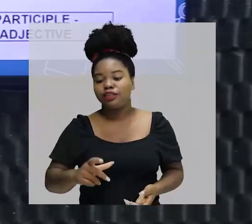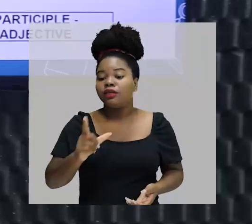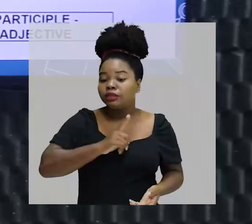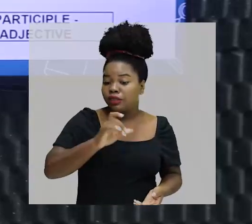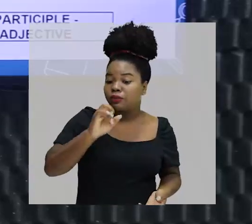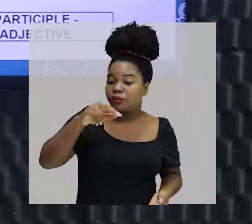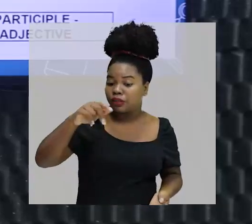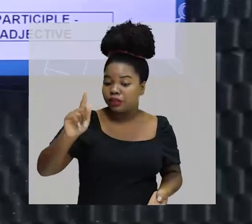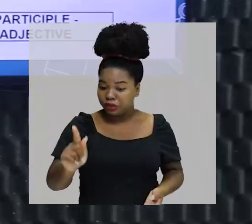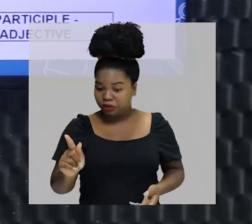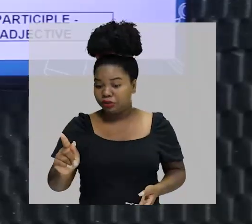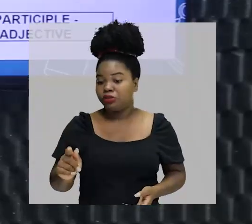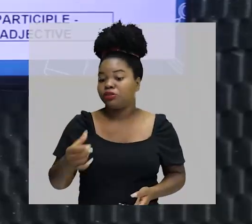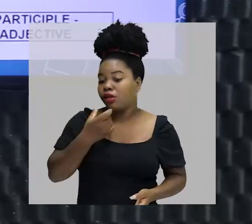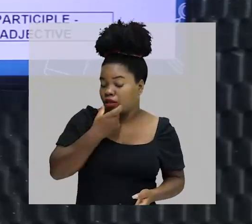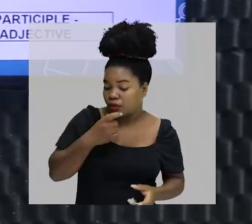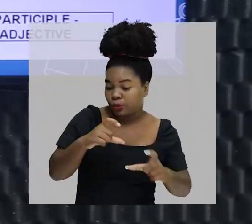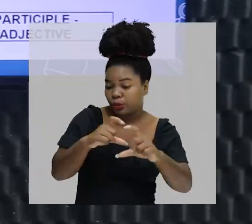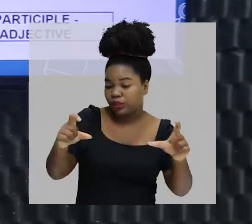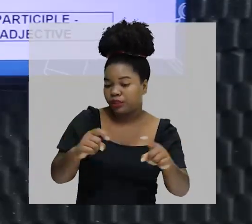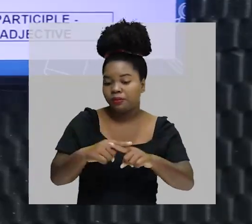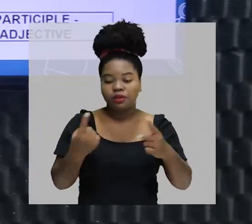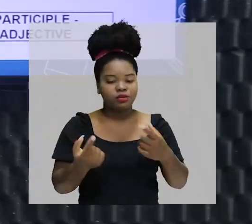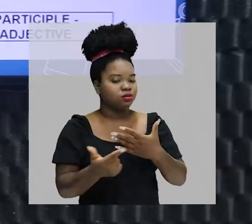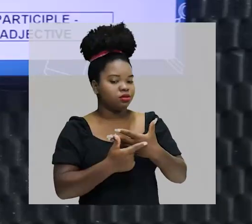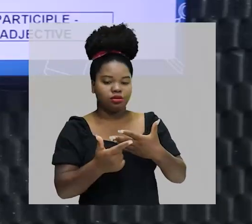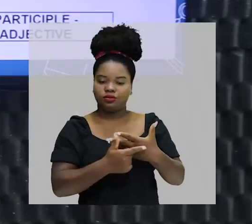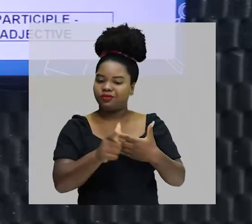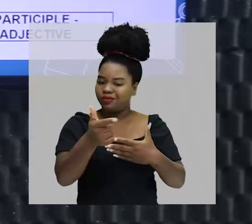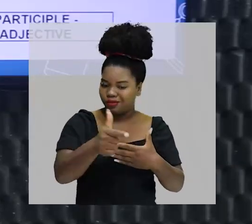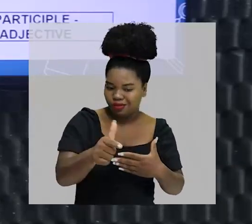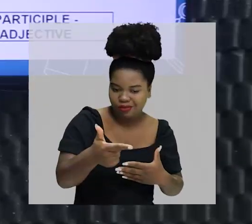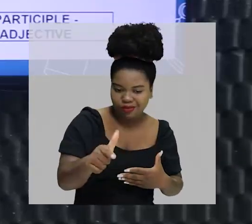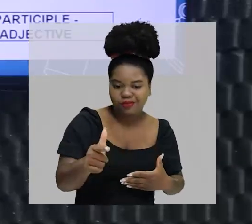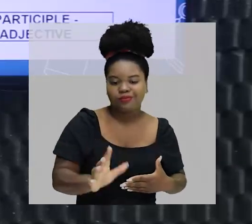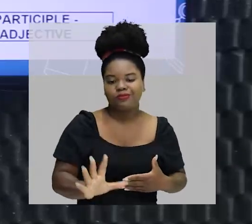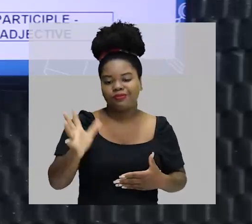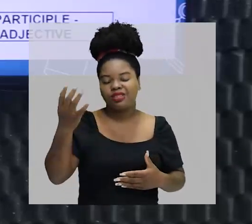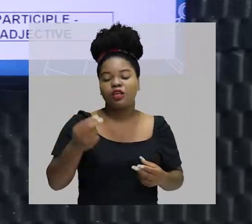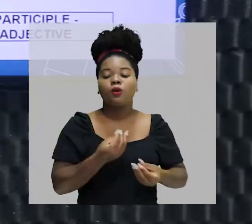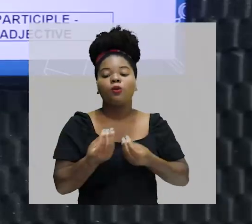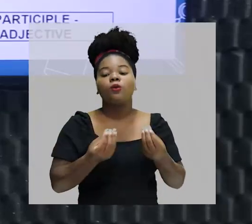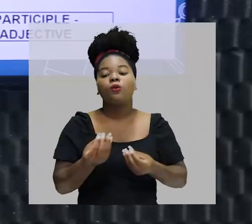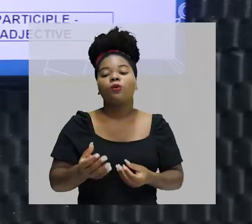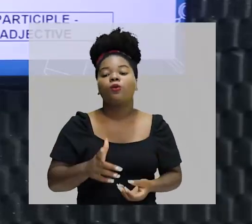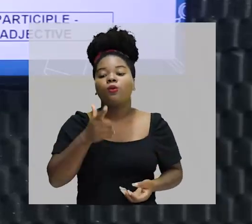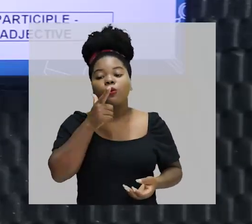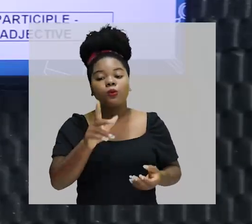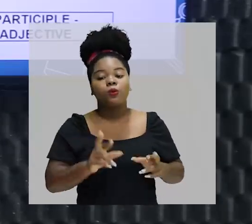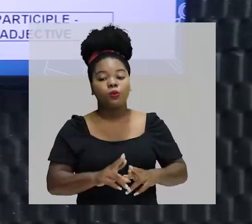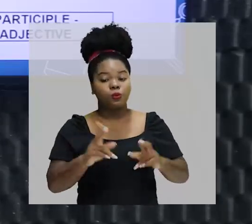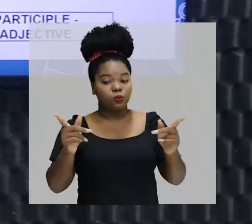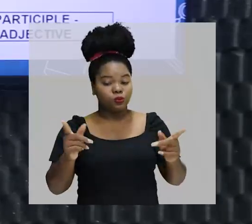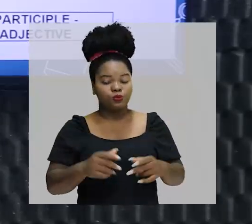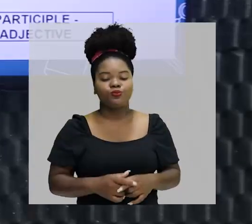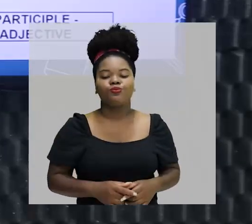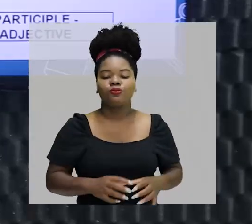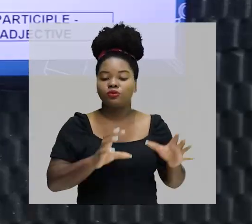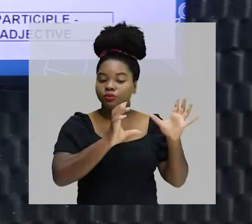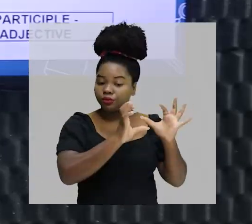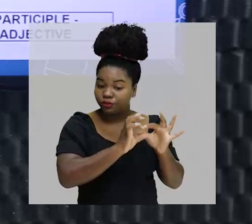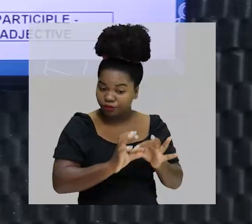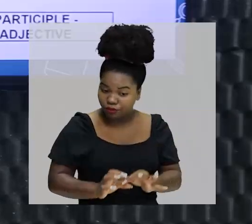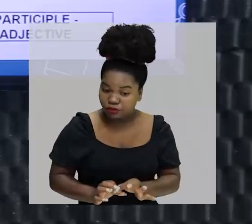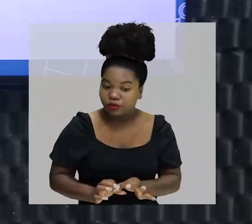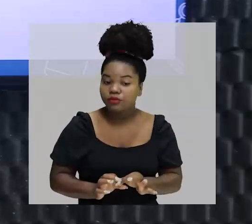vai estar fazendo aquela função de contínuo da ação em andamento. Como que eu consigo diferenciar isso? Pelo